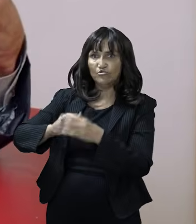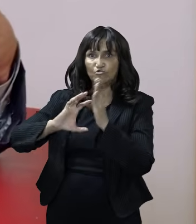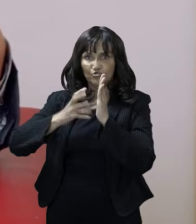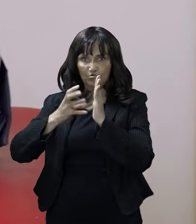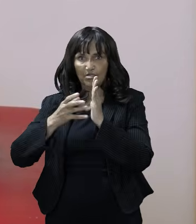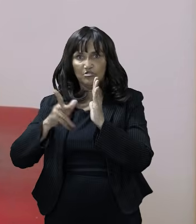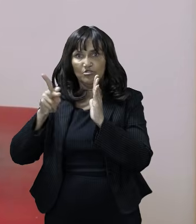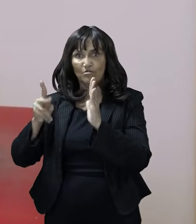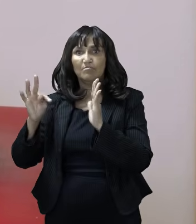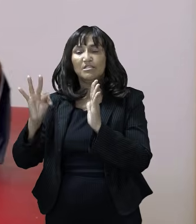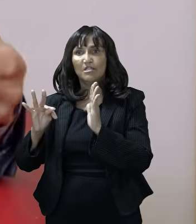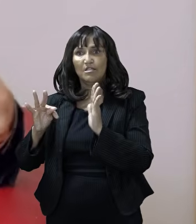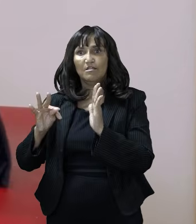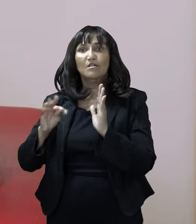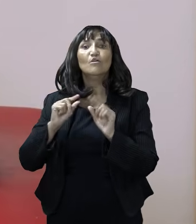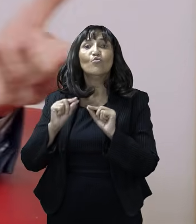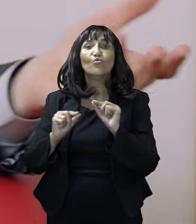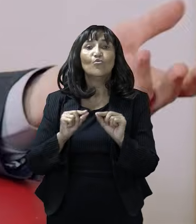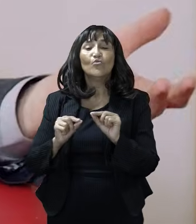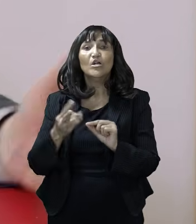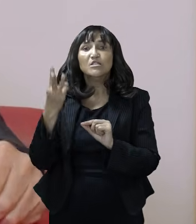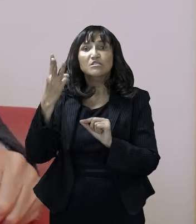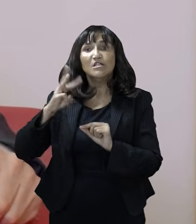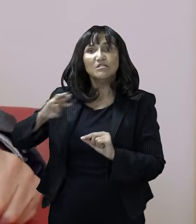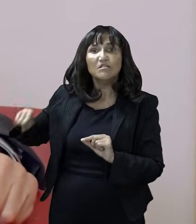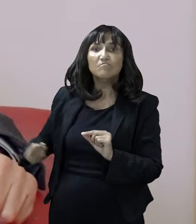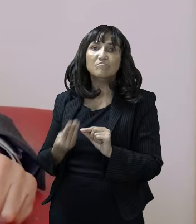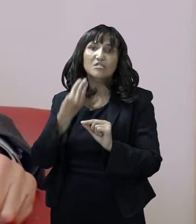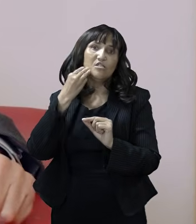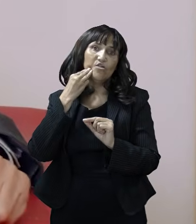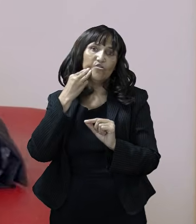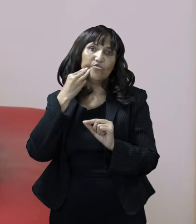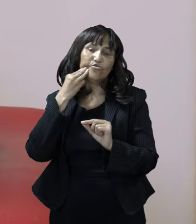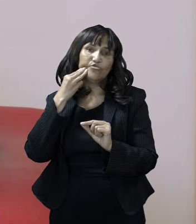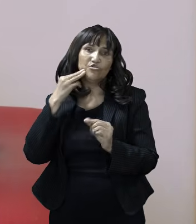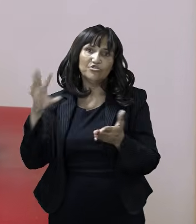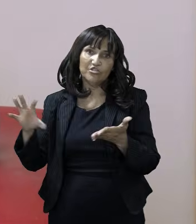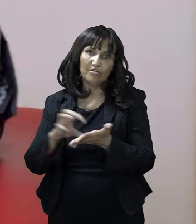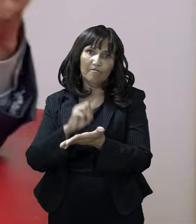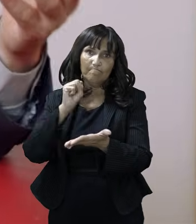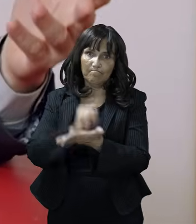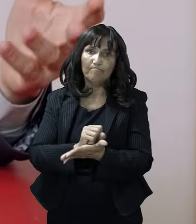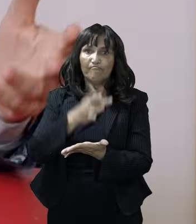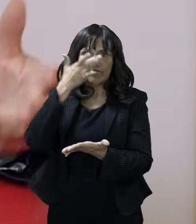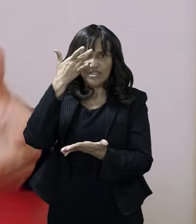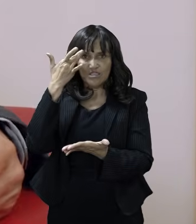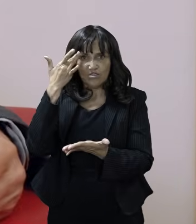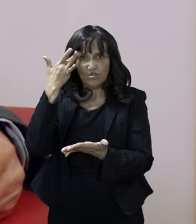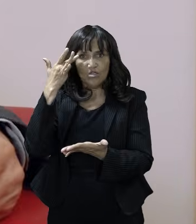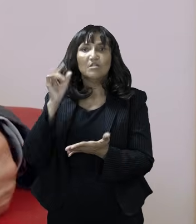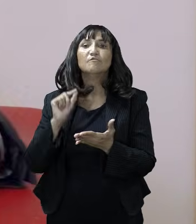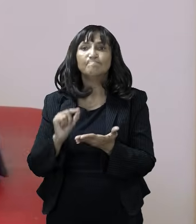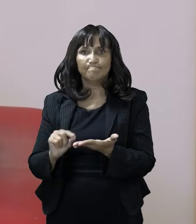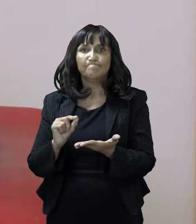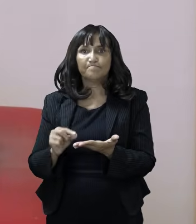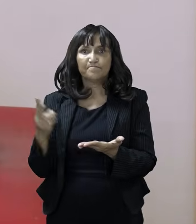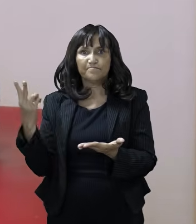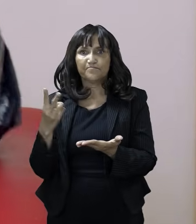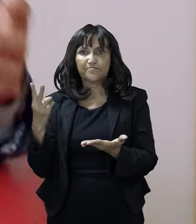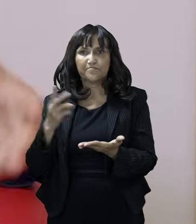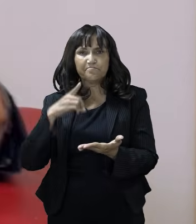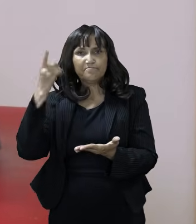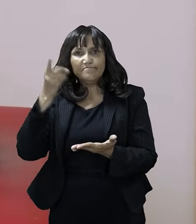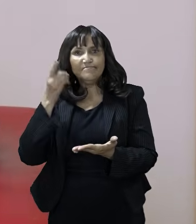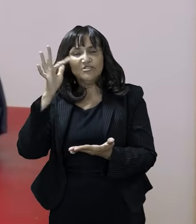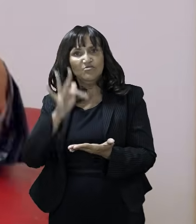do PT. Um partido que tem 3 milhões de filiados, né? Partidos que têm segunda maior bancada de deputados federais,